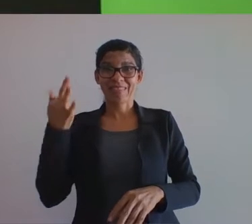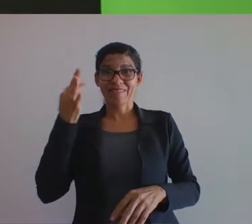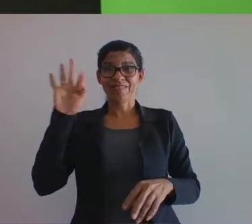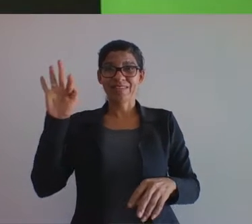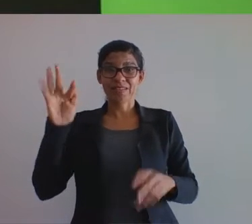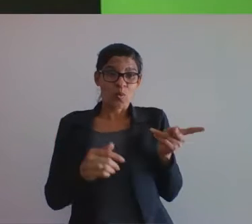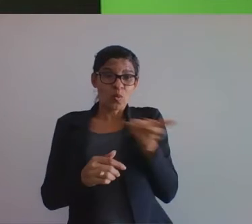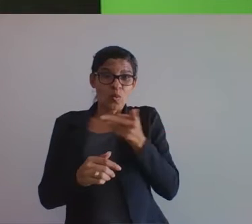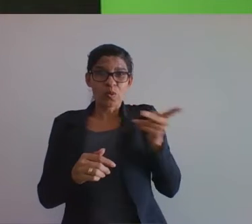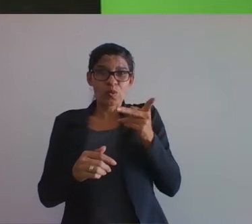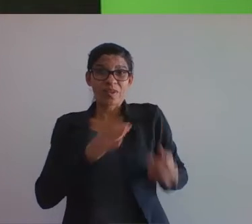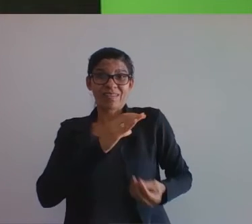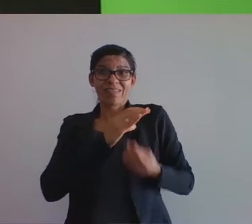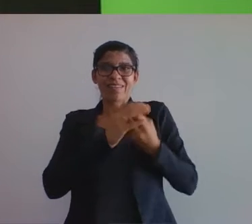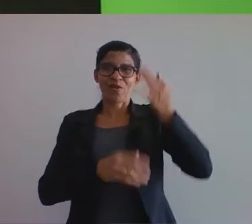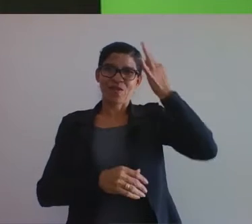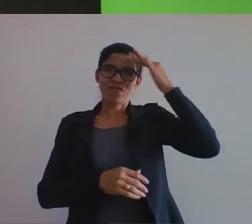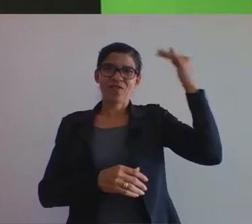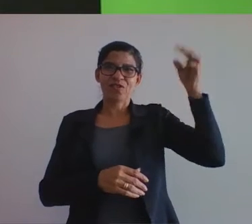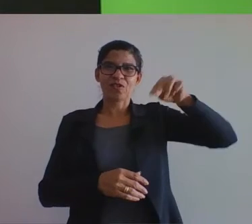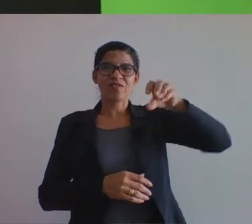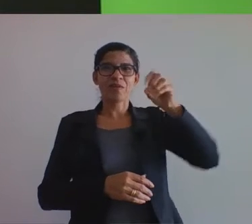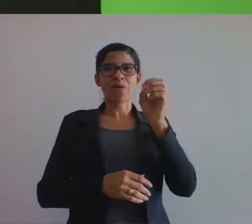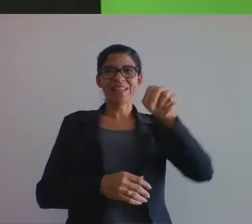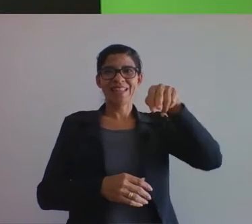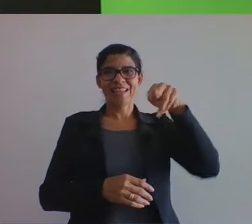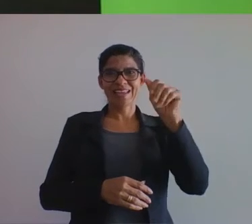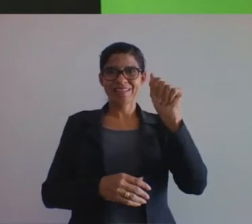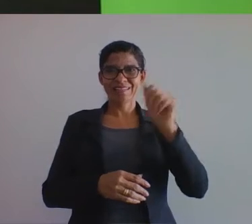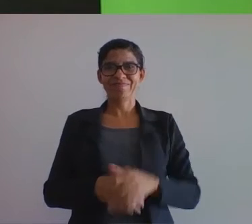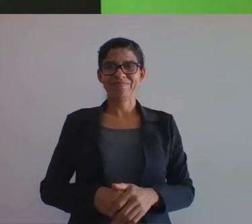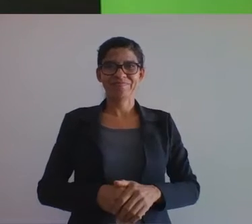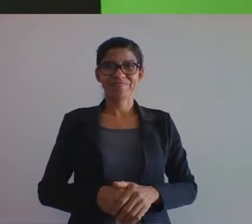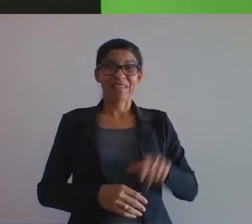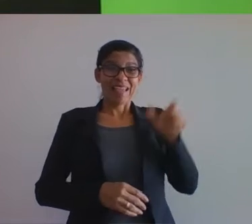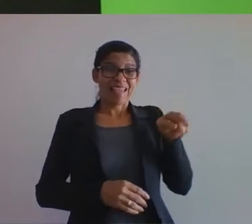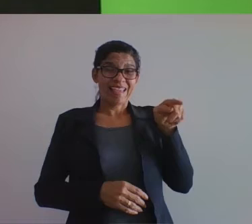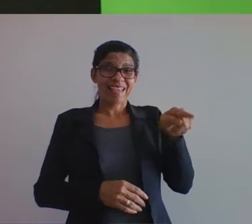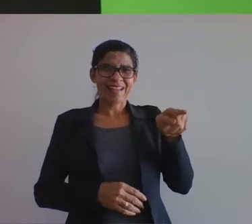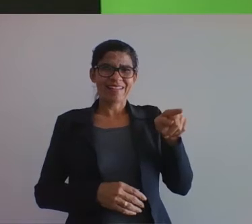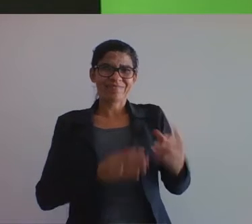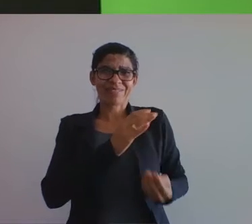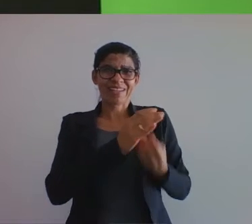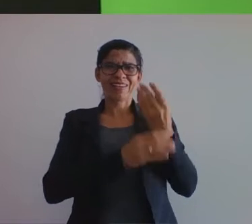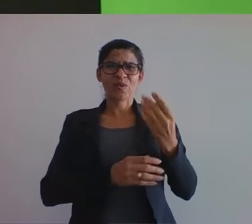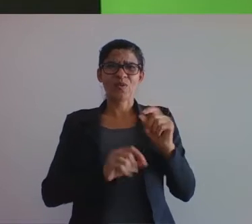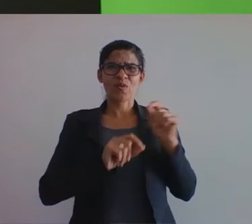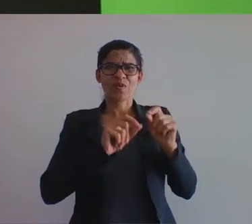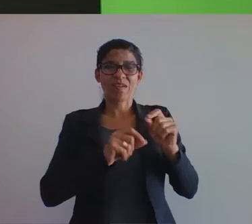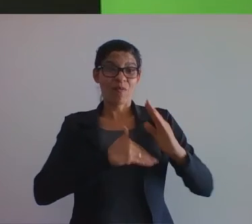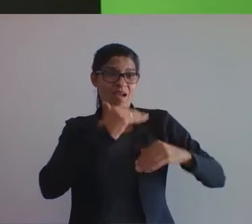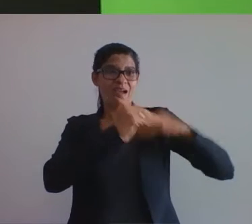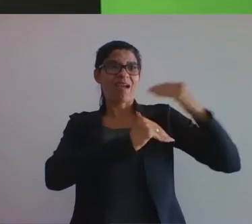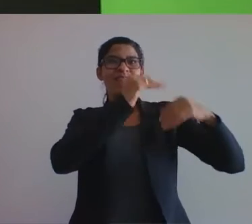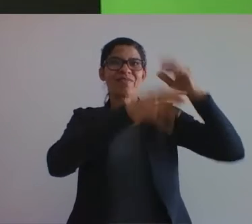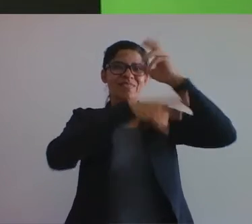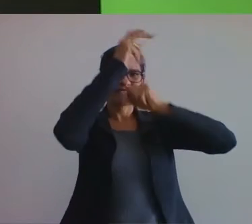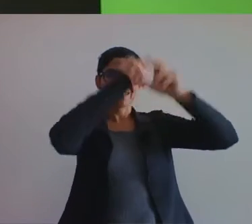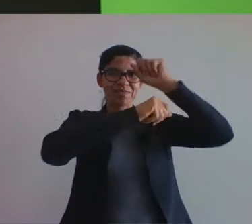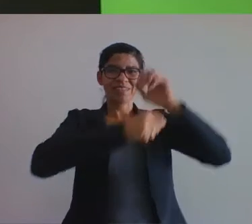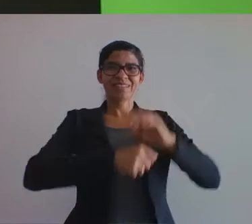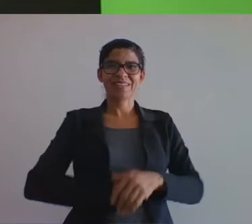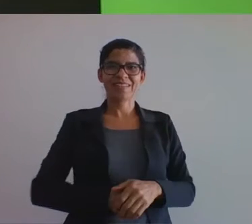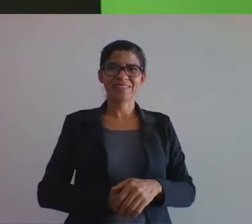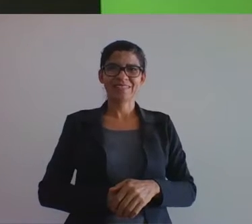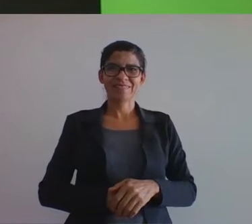moderna. Bacon escreveu duas obras influentes: O Avanço da Aprendizagem, que foi em 1605, o